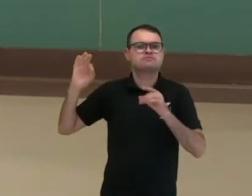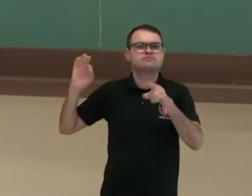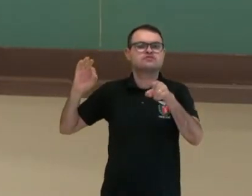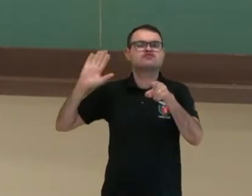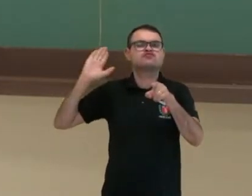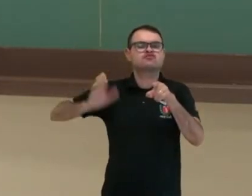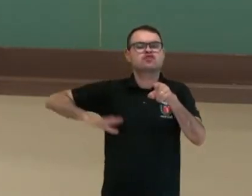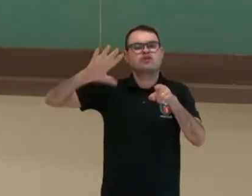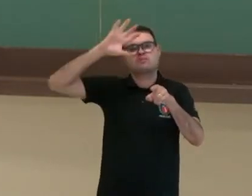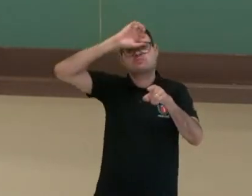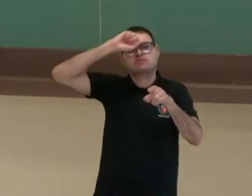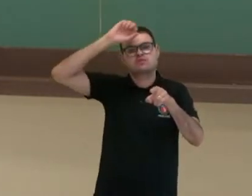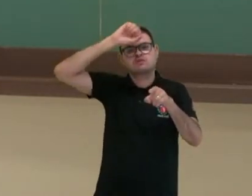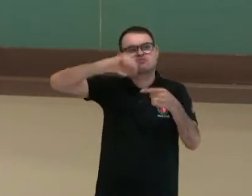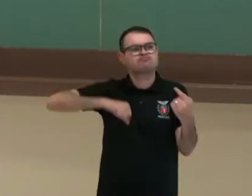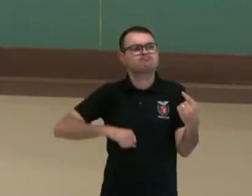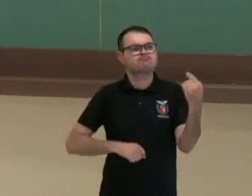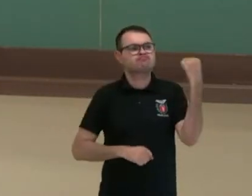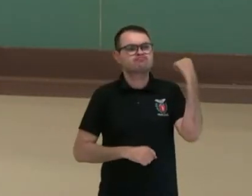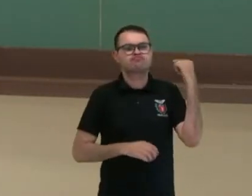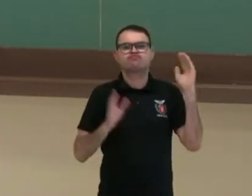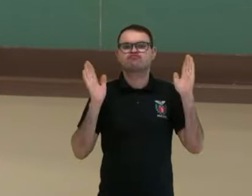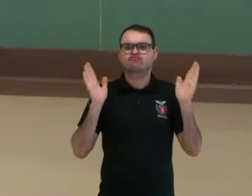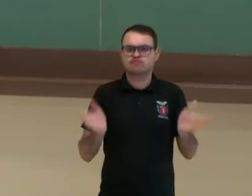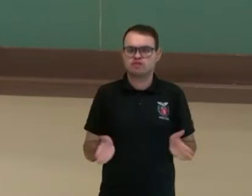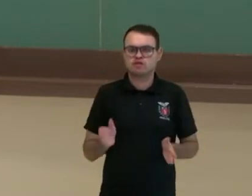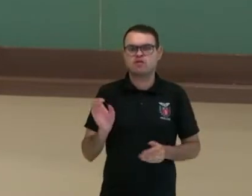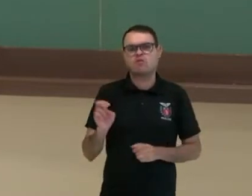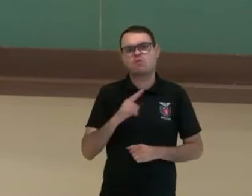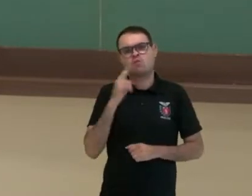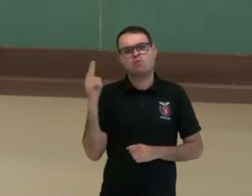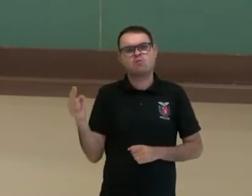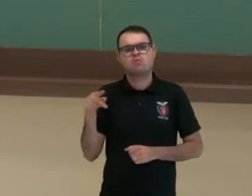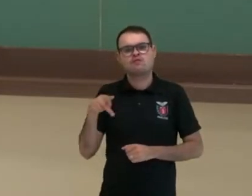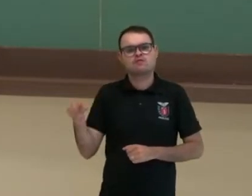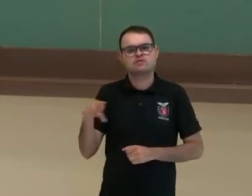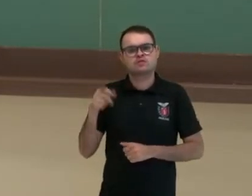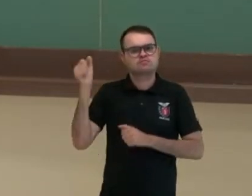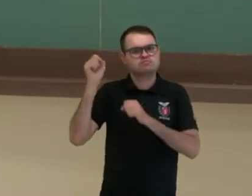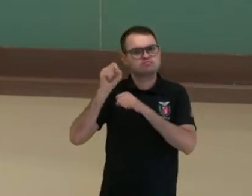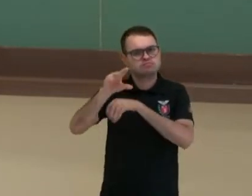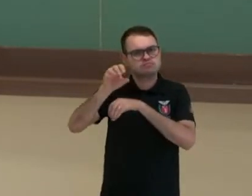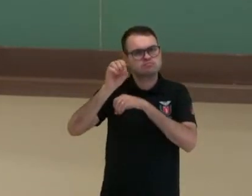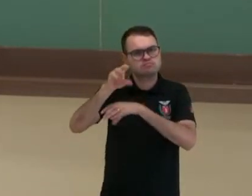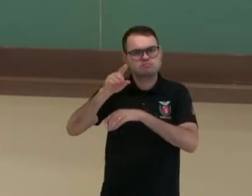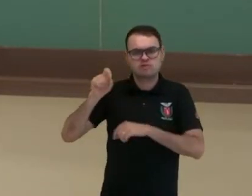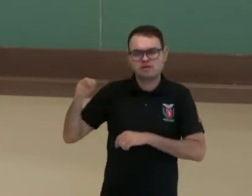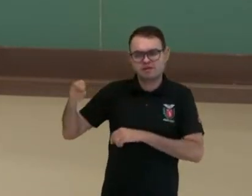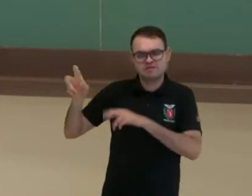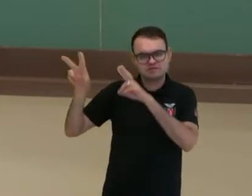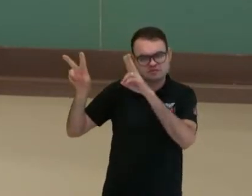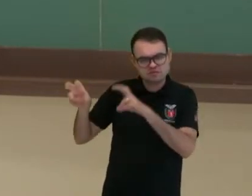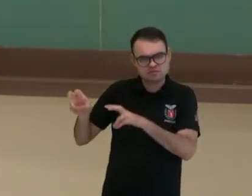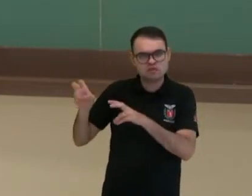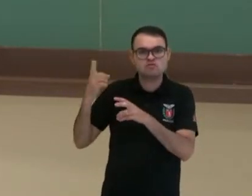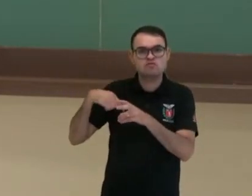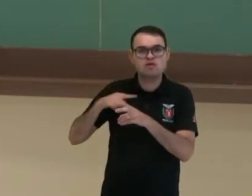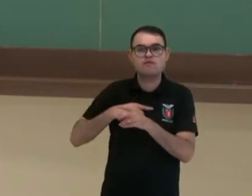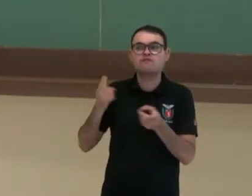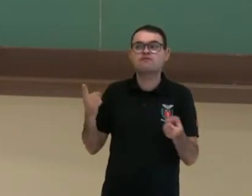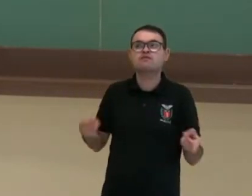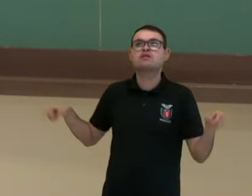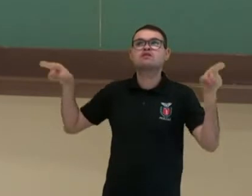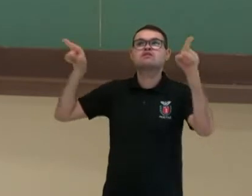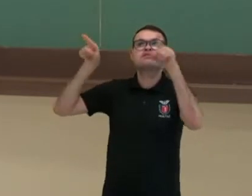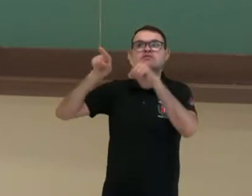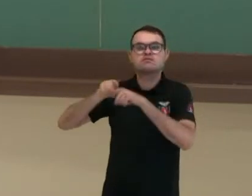aprendeu, você já viu com alguma professora ou com algum professor sobre esse assunto. Então, nós vamos